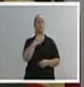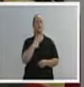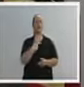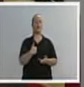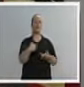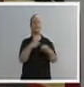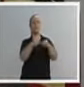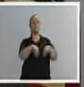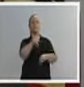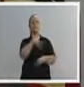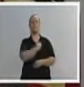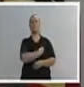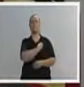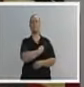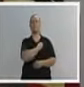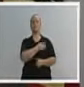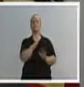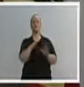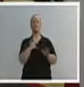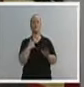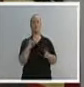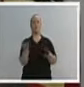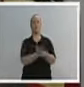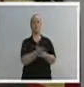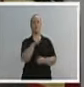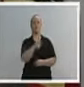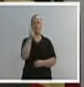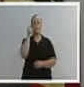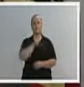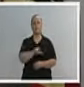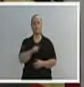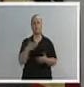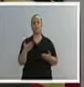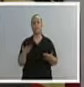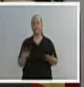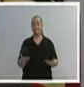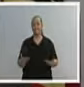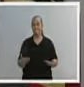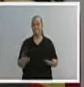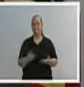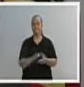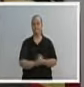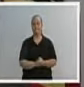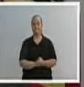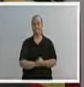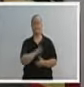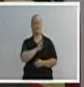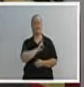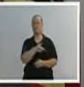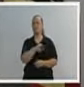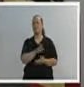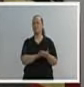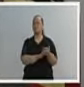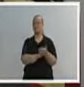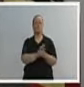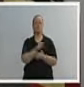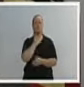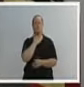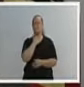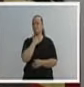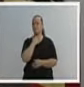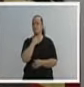tem pai, se tem mãe, tem filho, tem filha. Então, isso que nós temos que... Agora, eles não tiveram razão em desfigurar aquelas